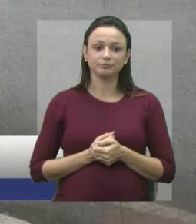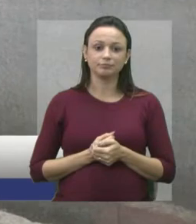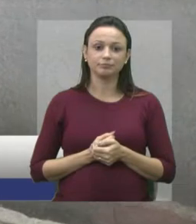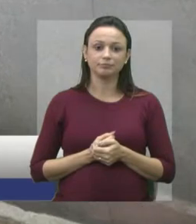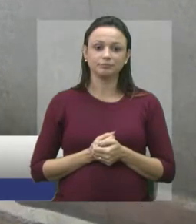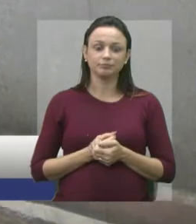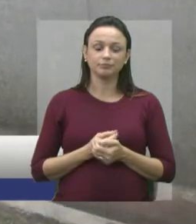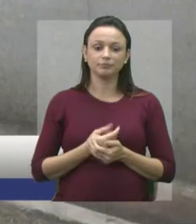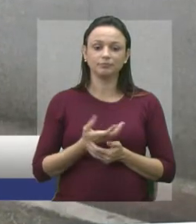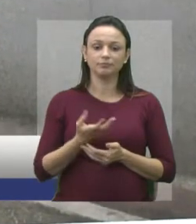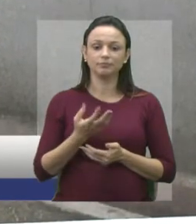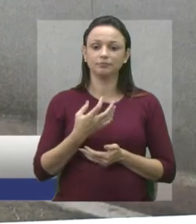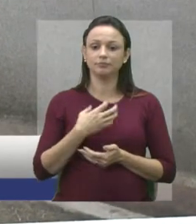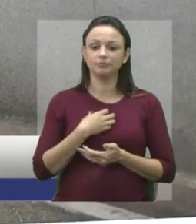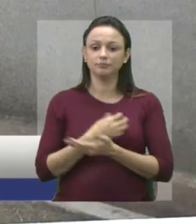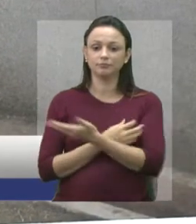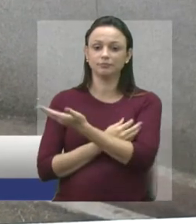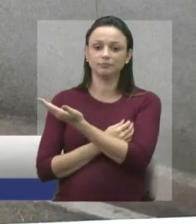Olha.